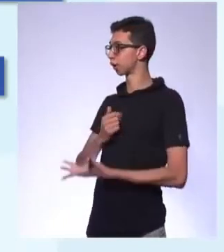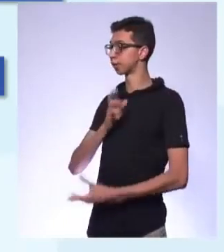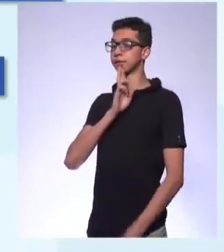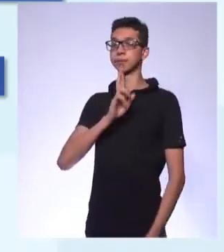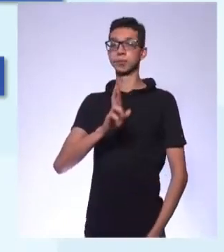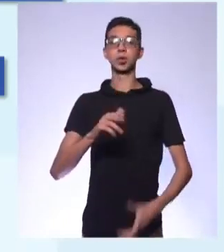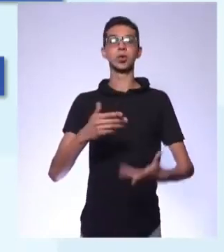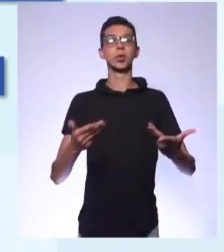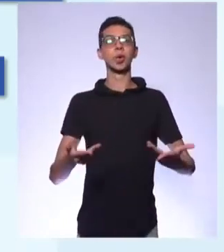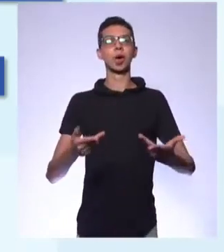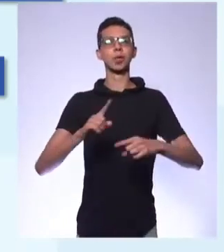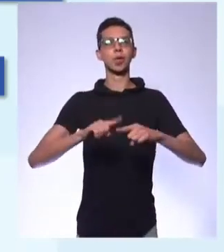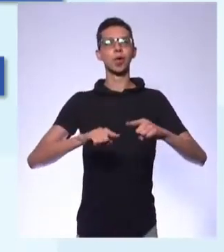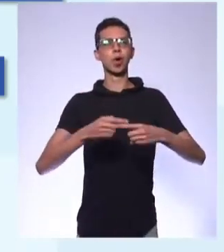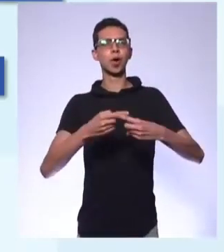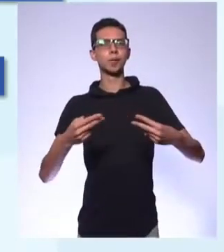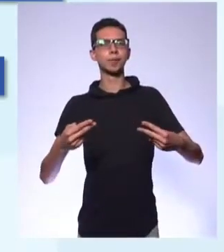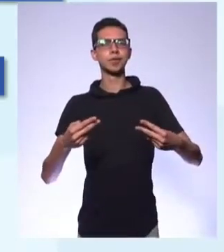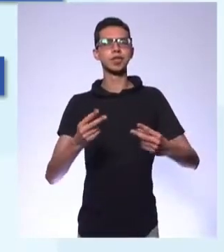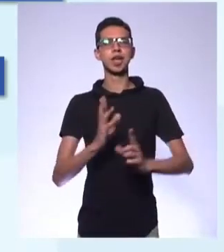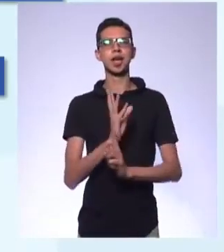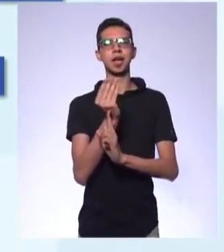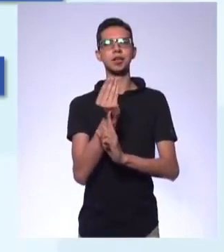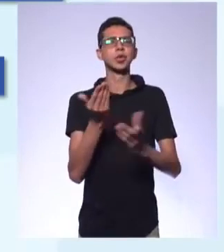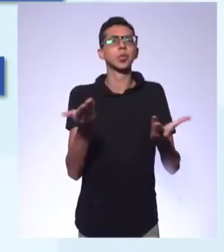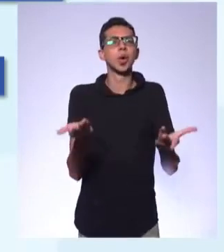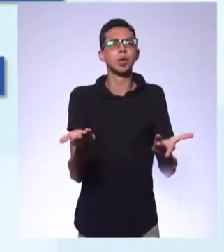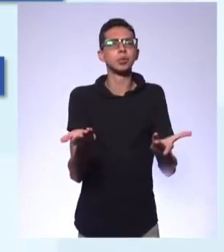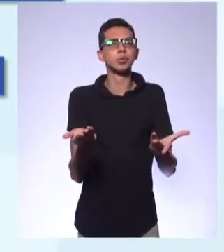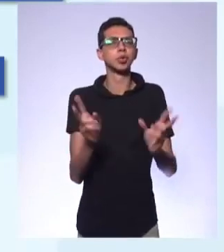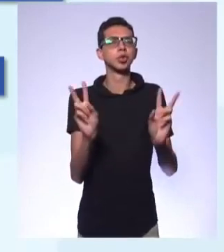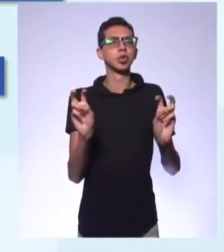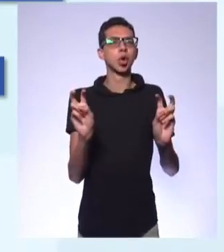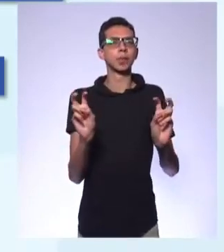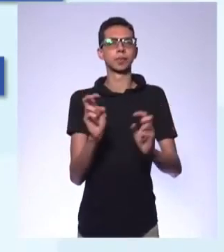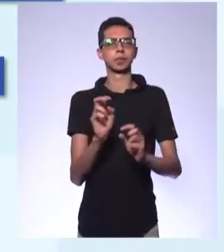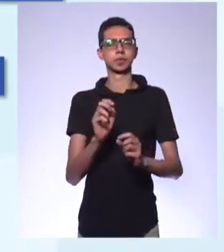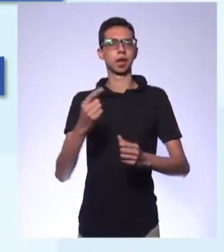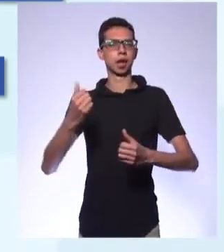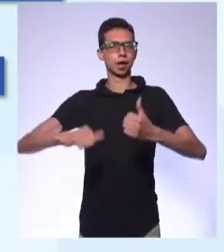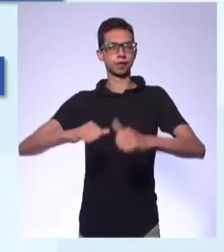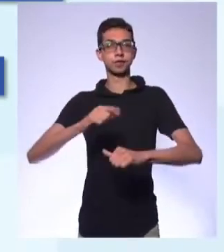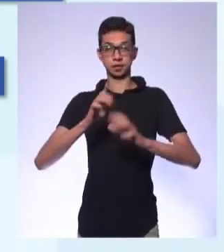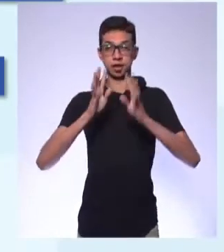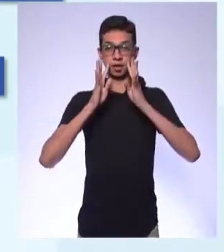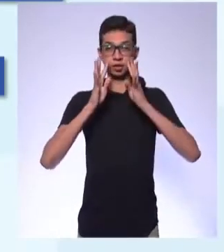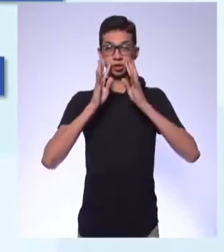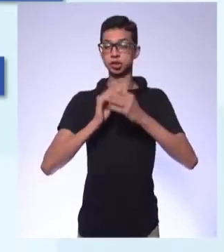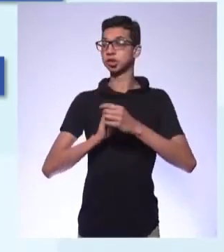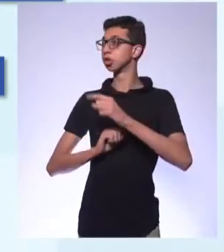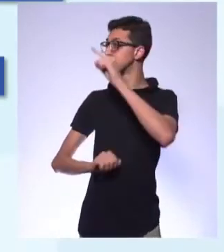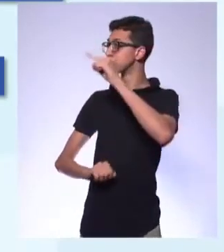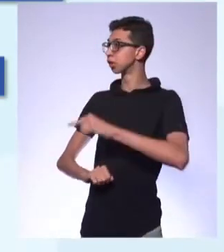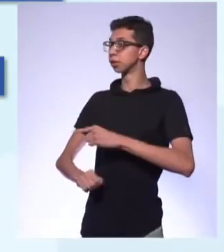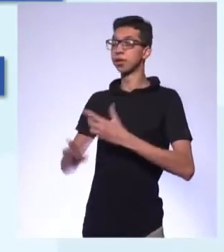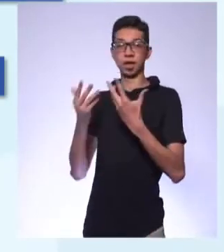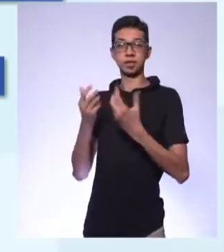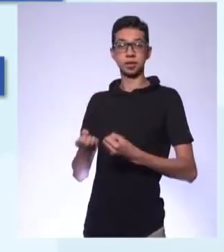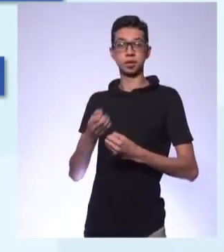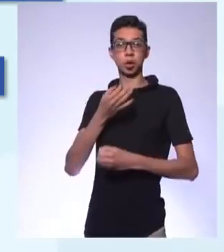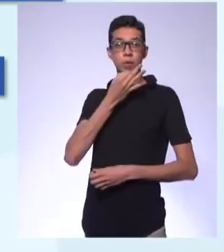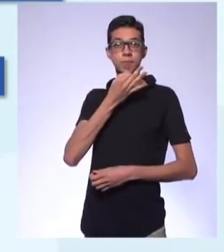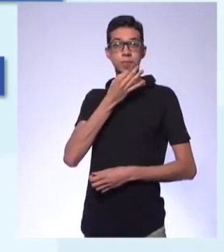avaliado? Acho que eu já falei. E a segunda é, você assistiria, você se sente convencido por essas opiniões aqui, por